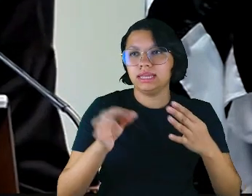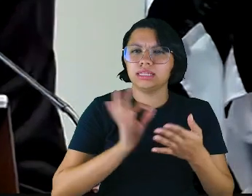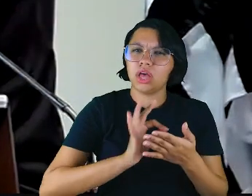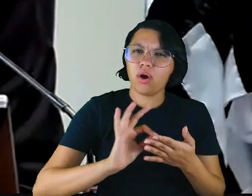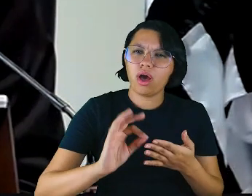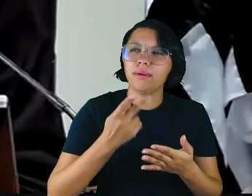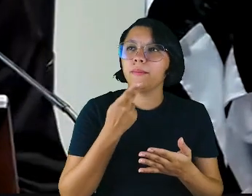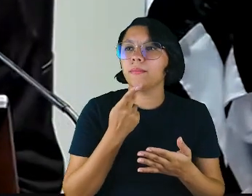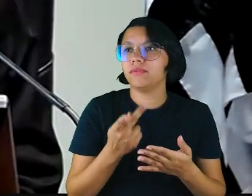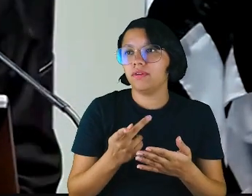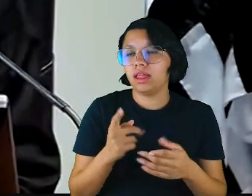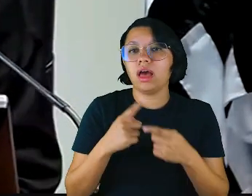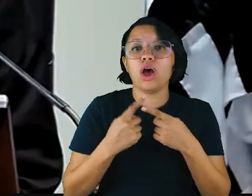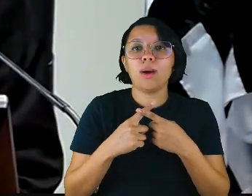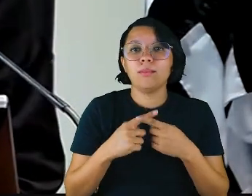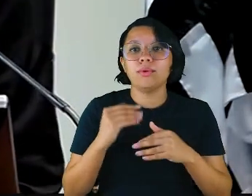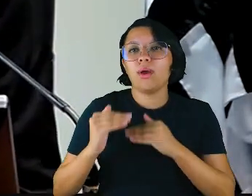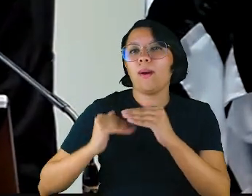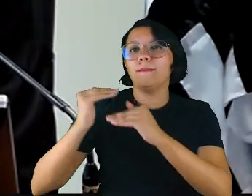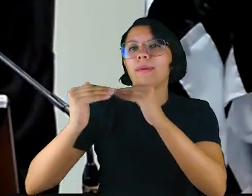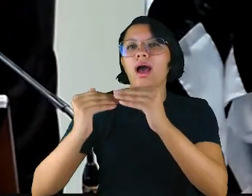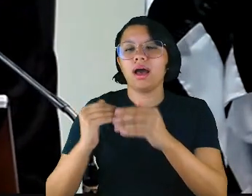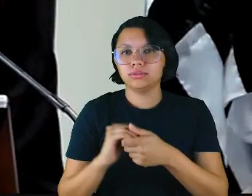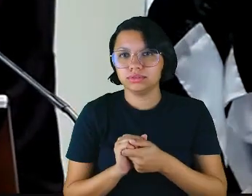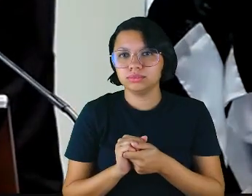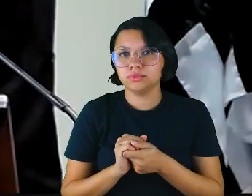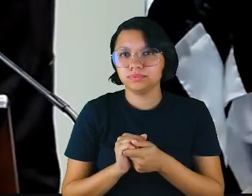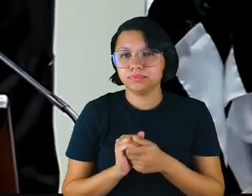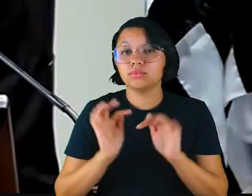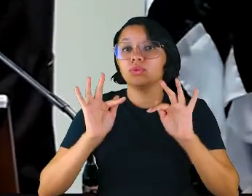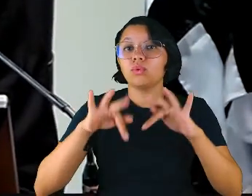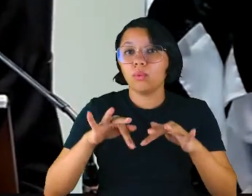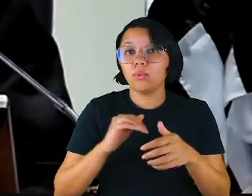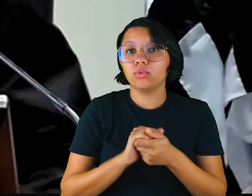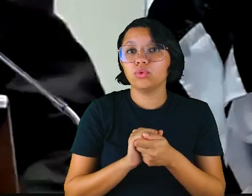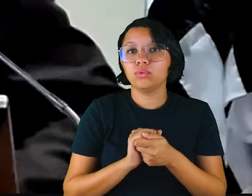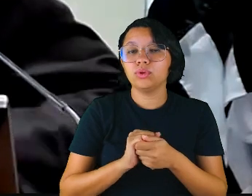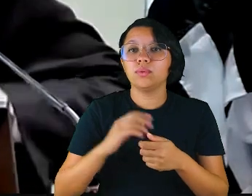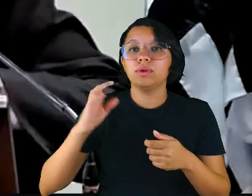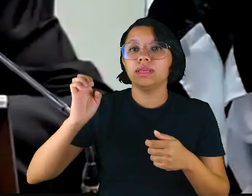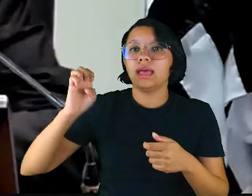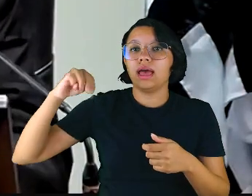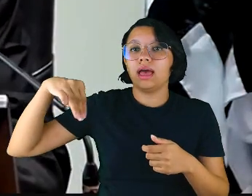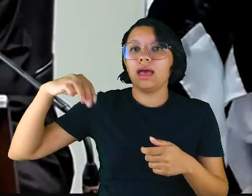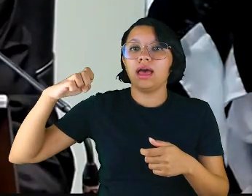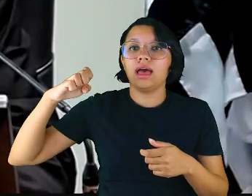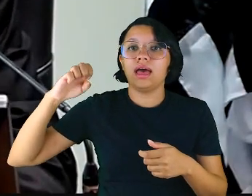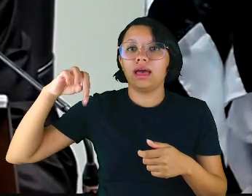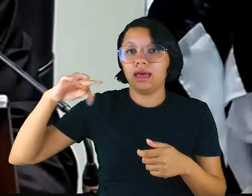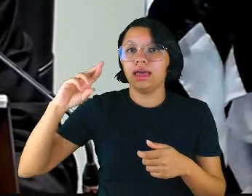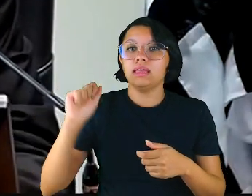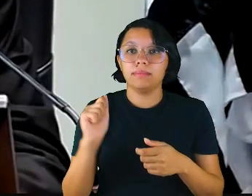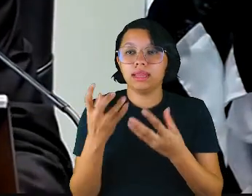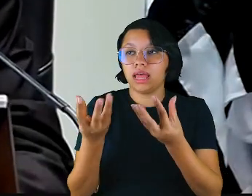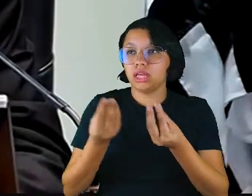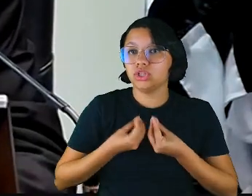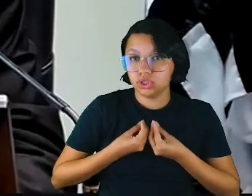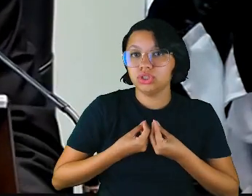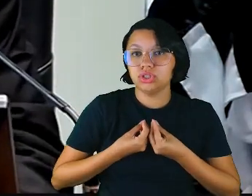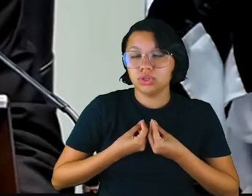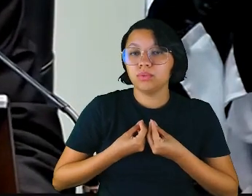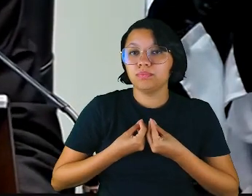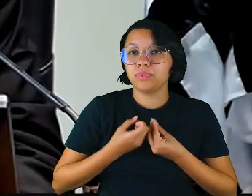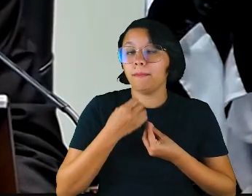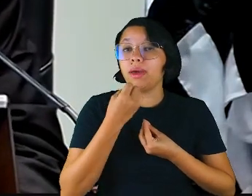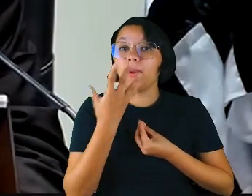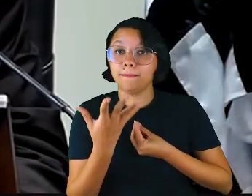sentença. Eu anotei isso para dizer, porque com o passar do tempo se concluiu que a ementa adquire essa vida própria para o bem e